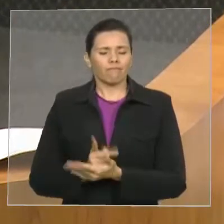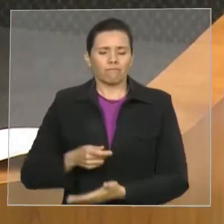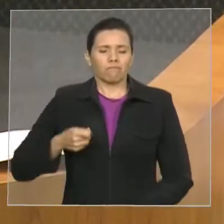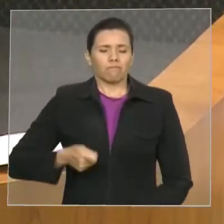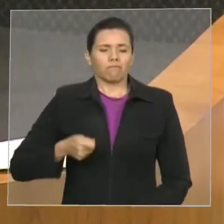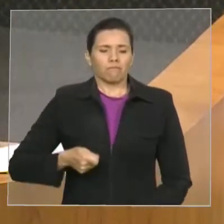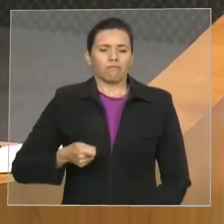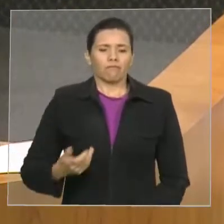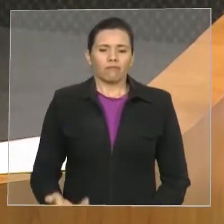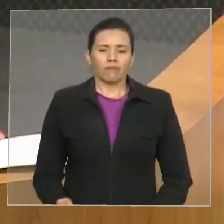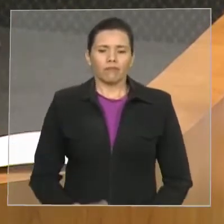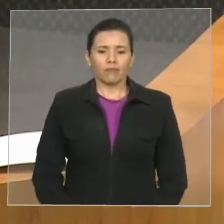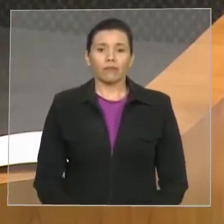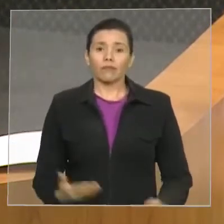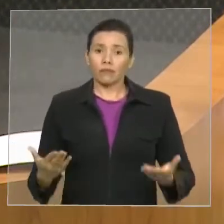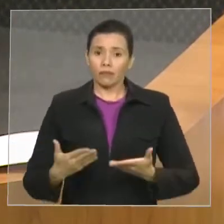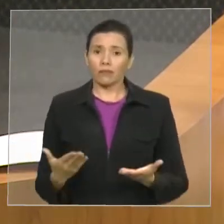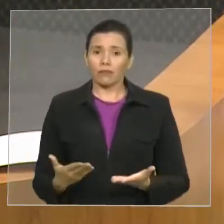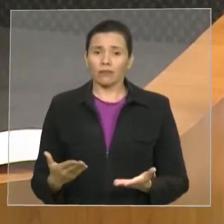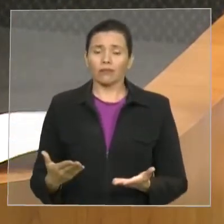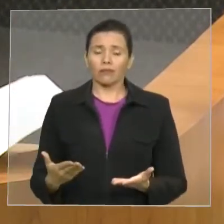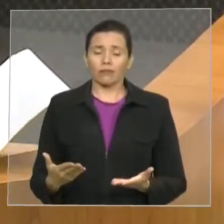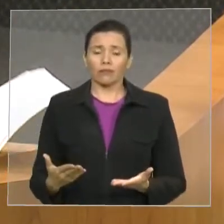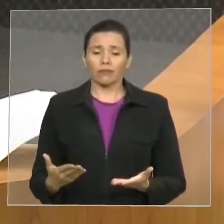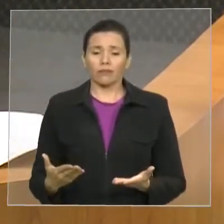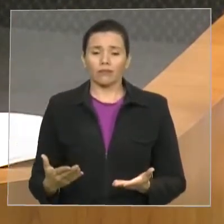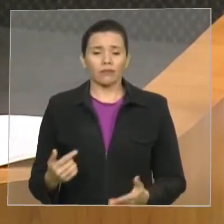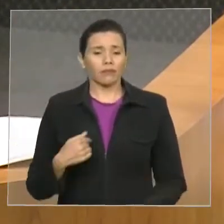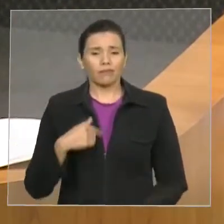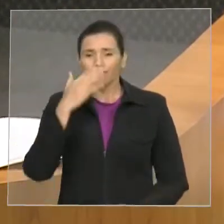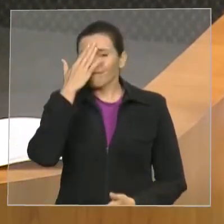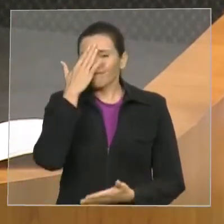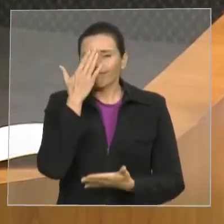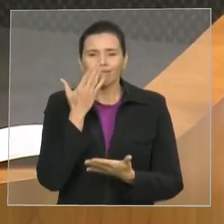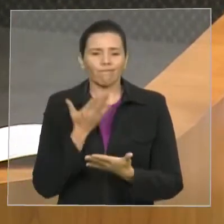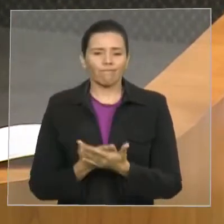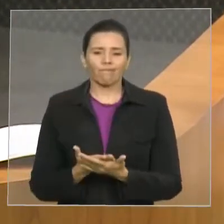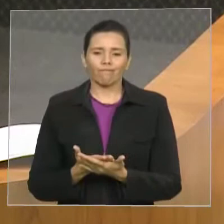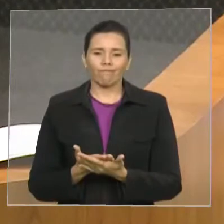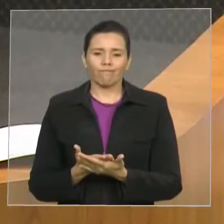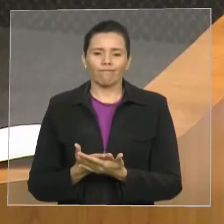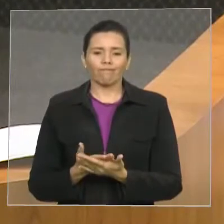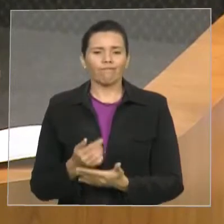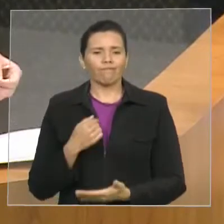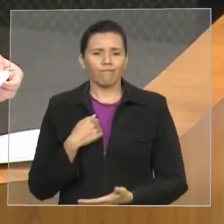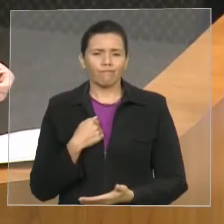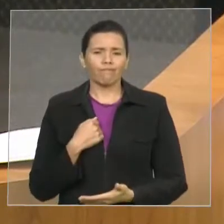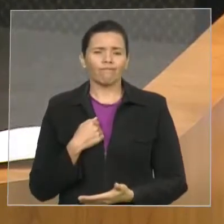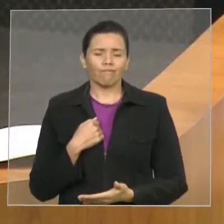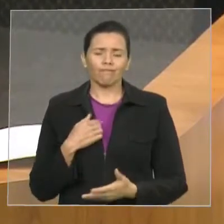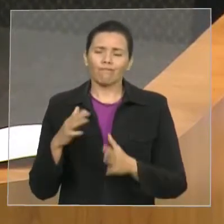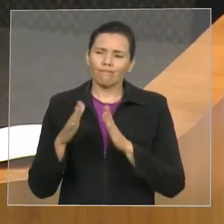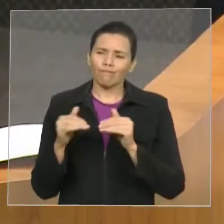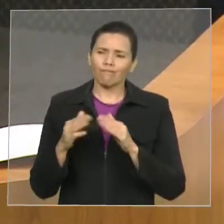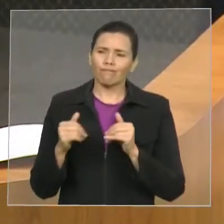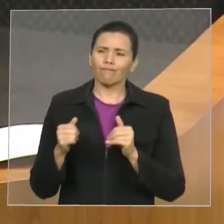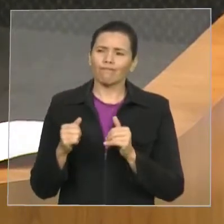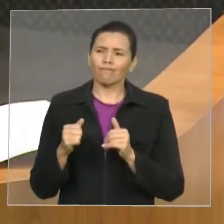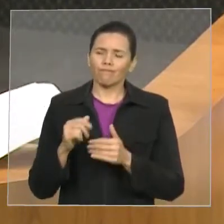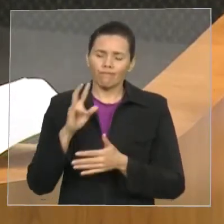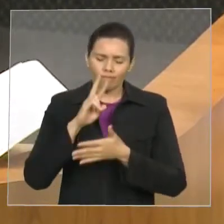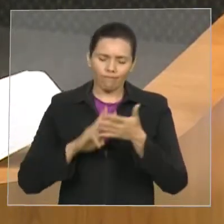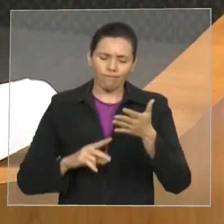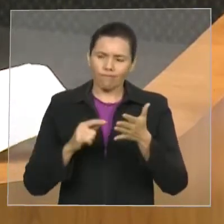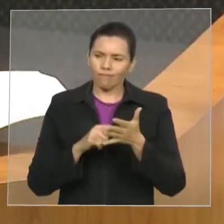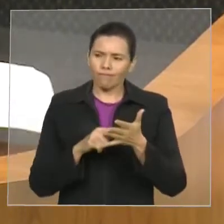mais incrível que possa parecer, eu não acredito até eu ter que ler e ter pedido vistas dessa nova